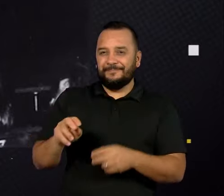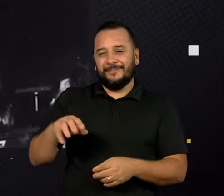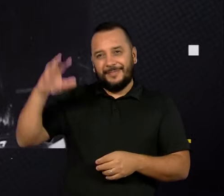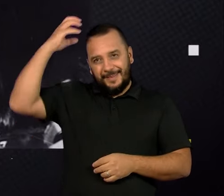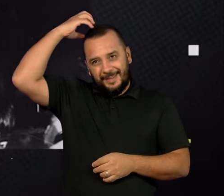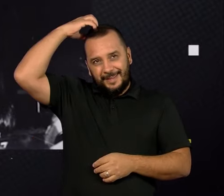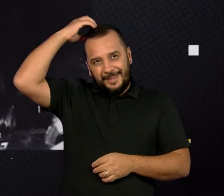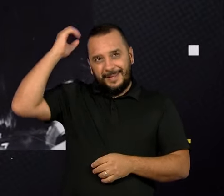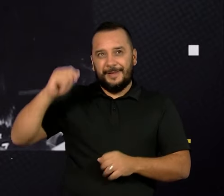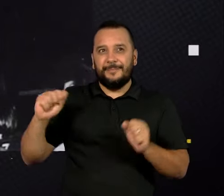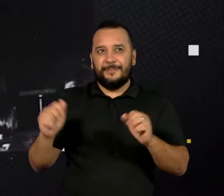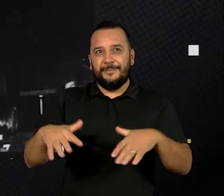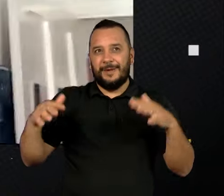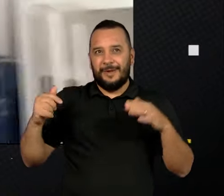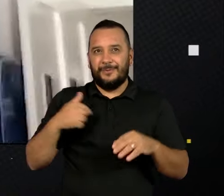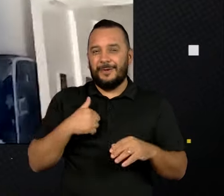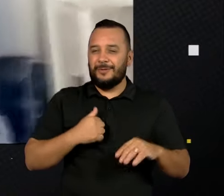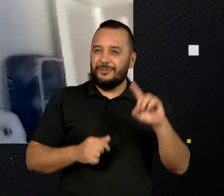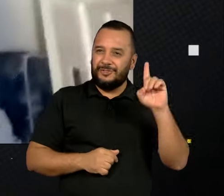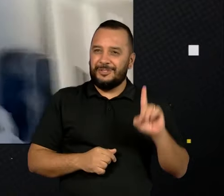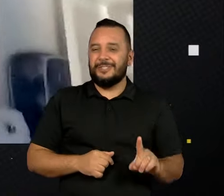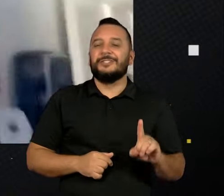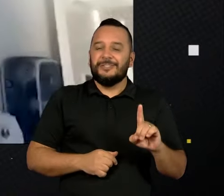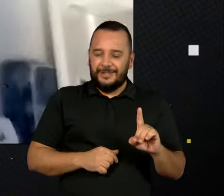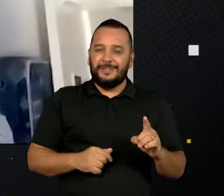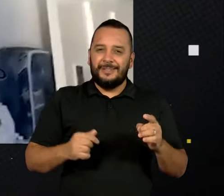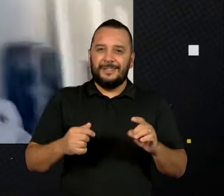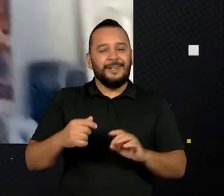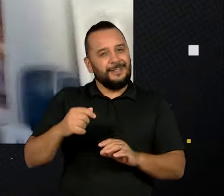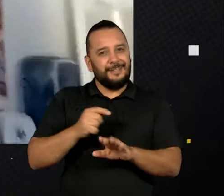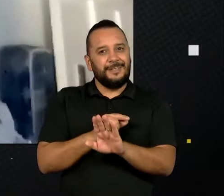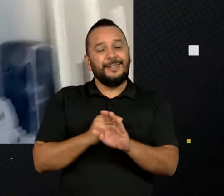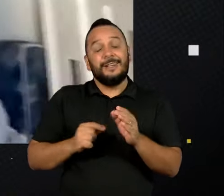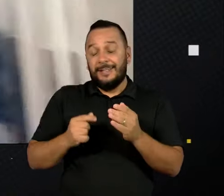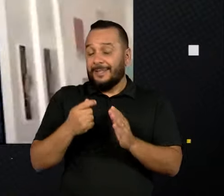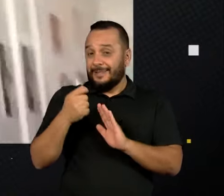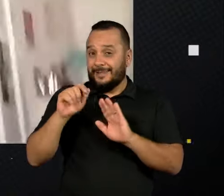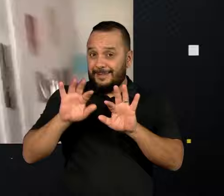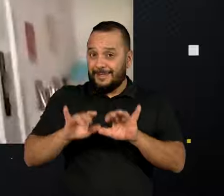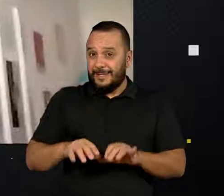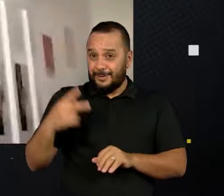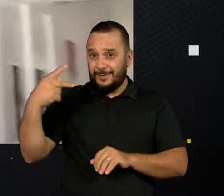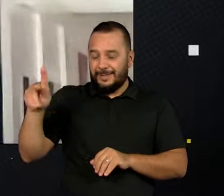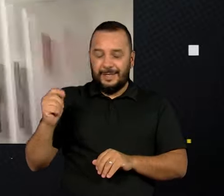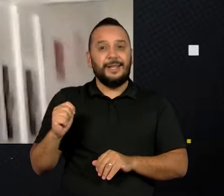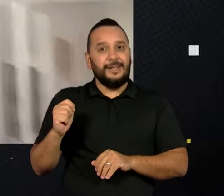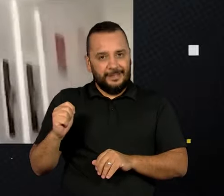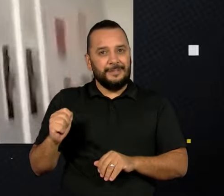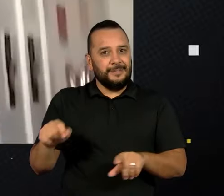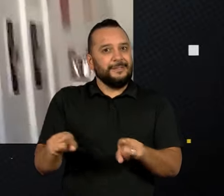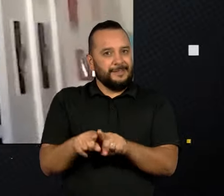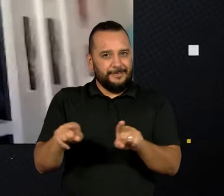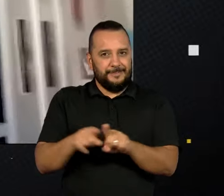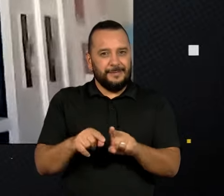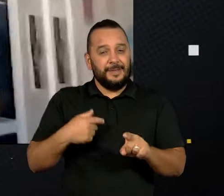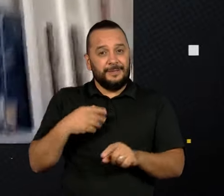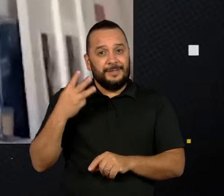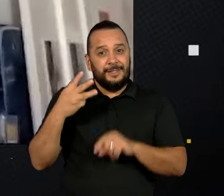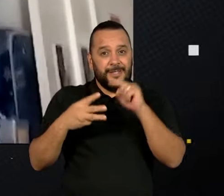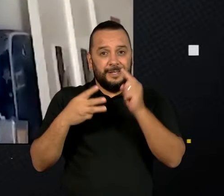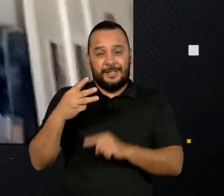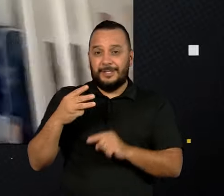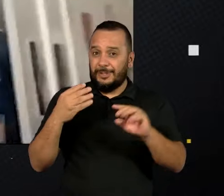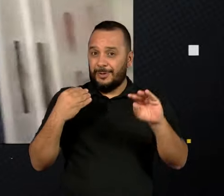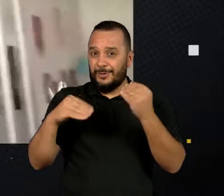dirigi o texto dele, 4 Formas de Amar, fiz 3 novelas dele na Record. É um amigo querido e vocês vão conhecer